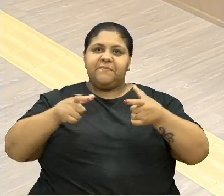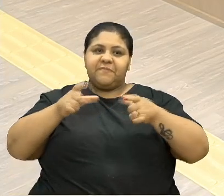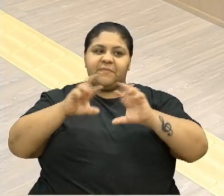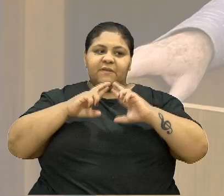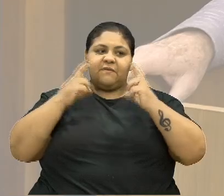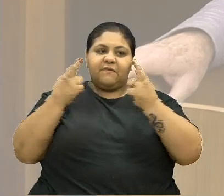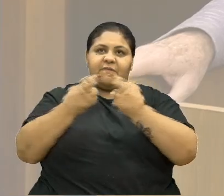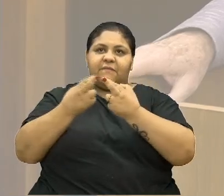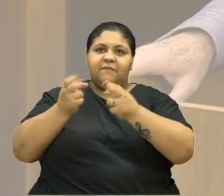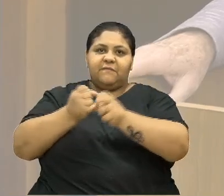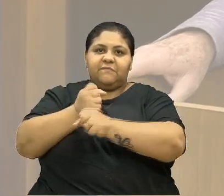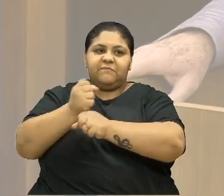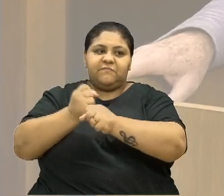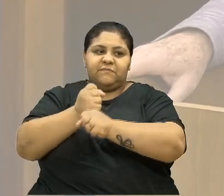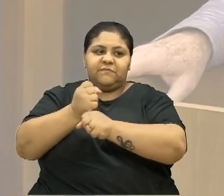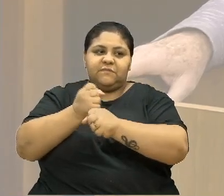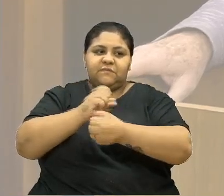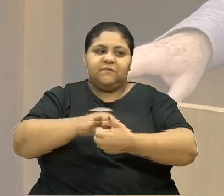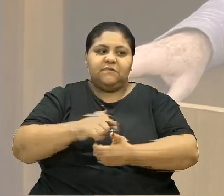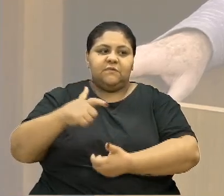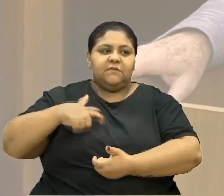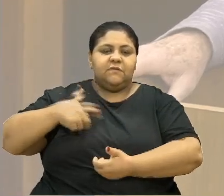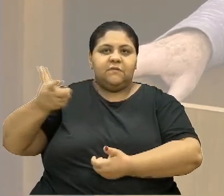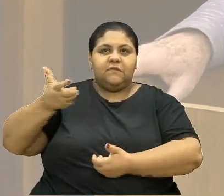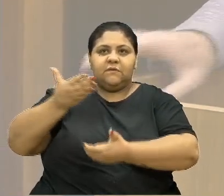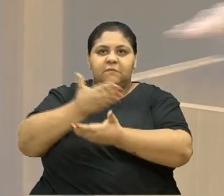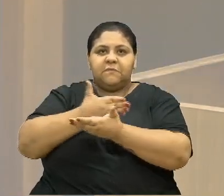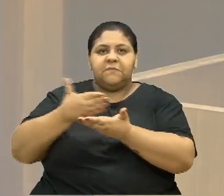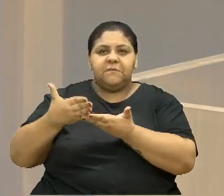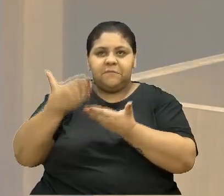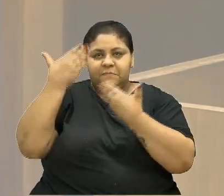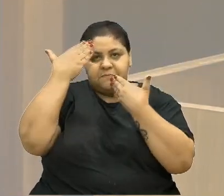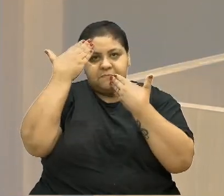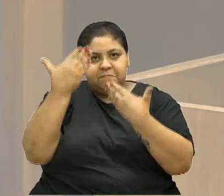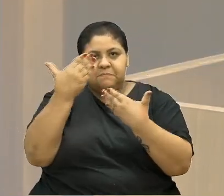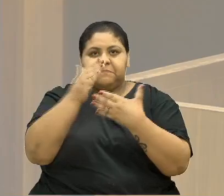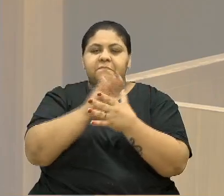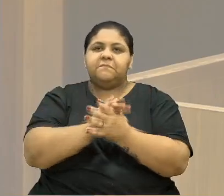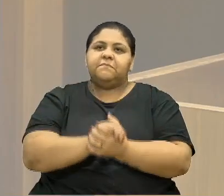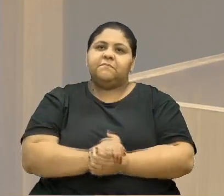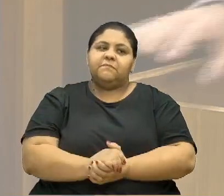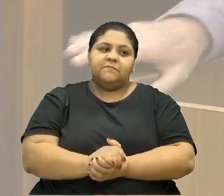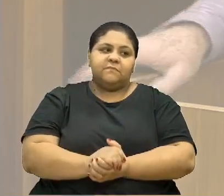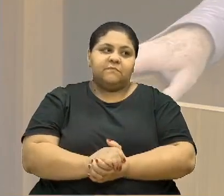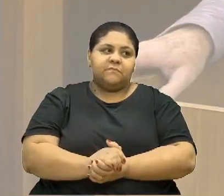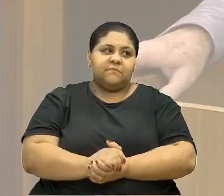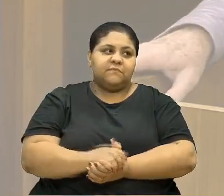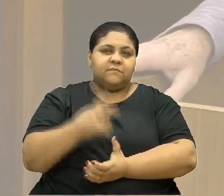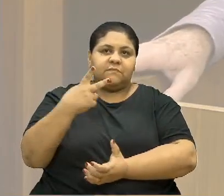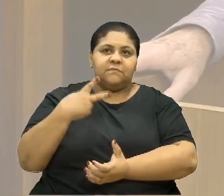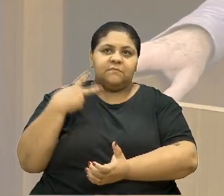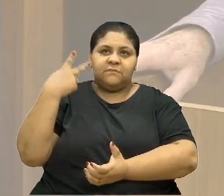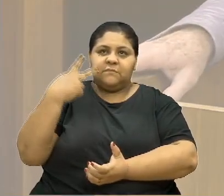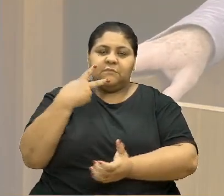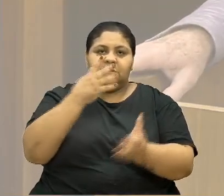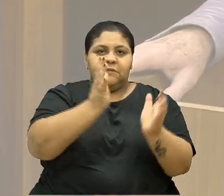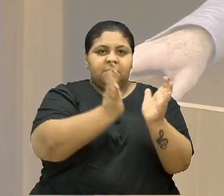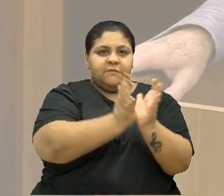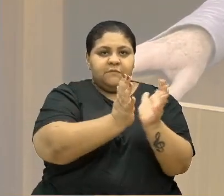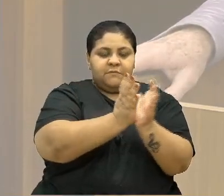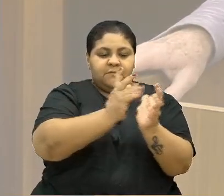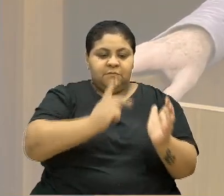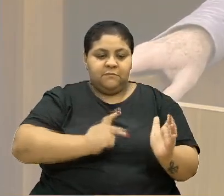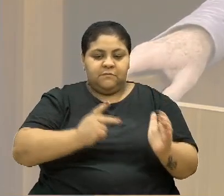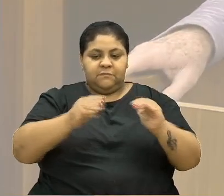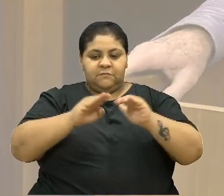ano, eu queria inicialmente agradecer a vereadora, minha colega, presidente da